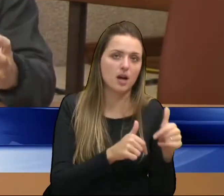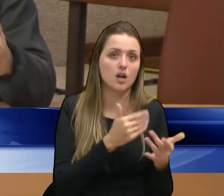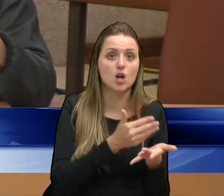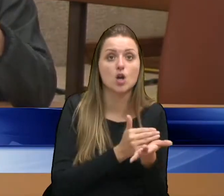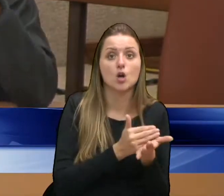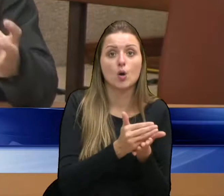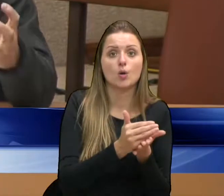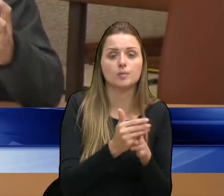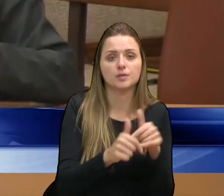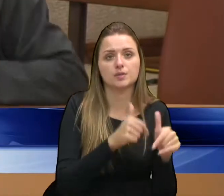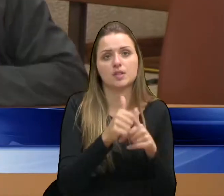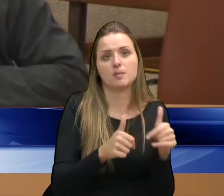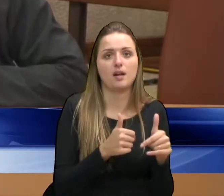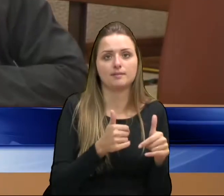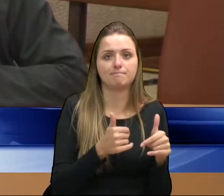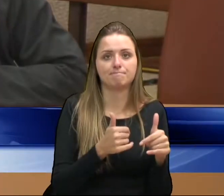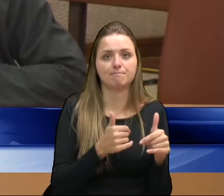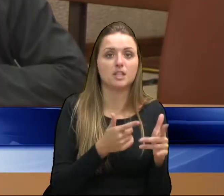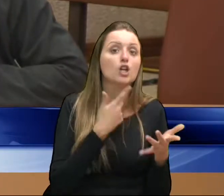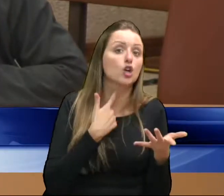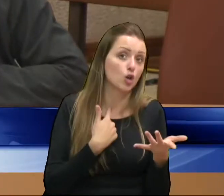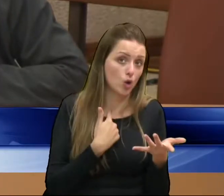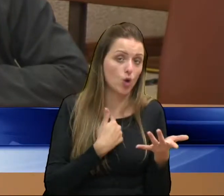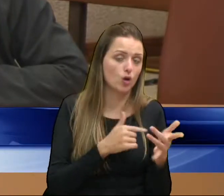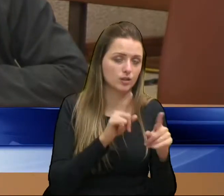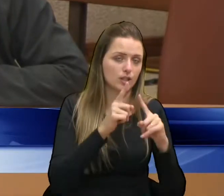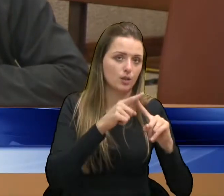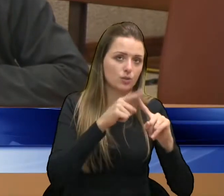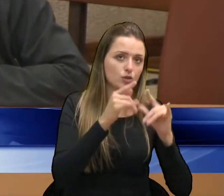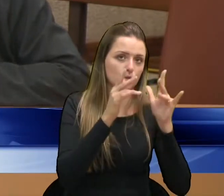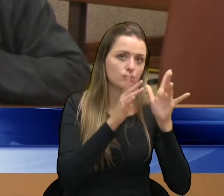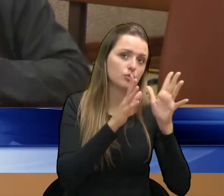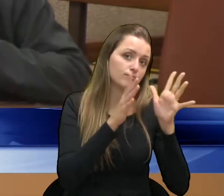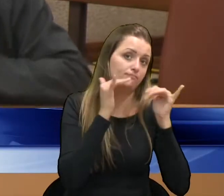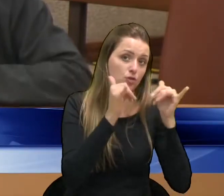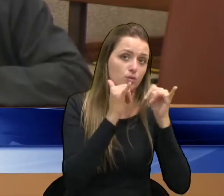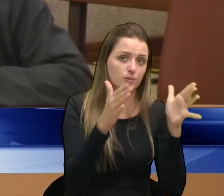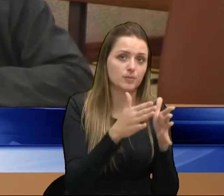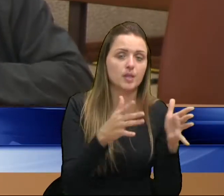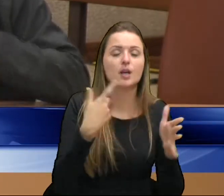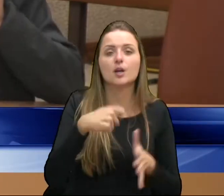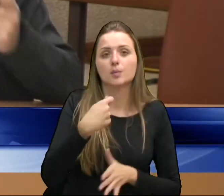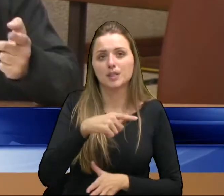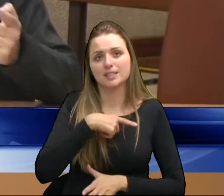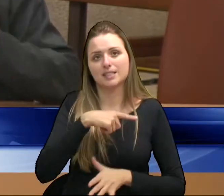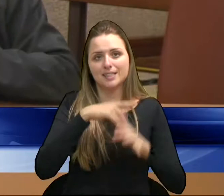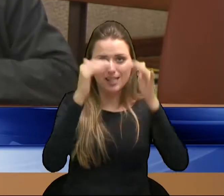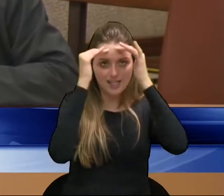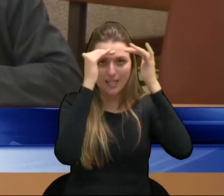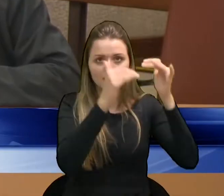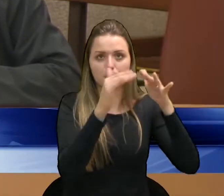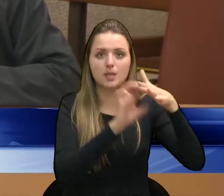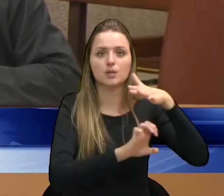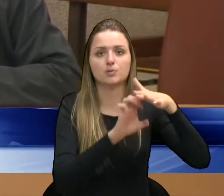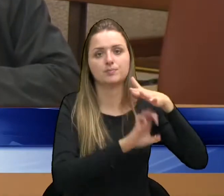iniciaram esse trabalho e pegaram amor a esse tipo de transporte coletivo. Então, tem que ter um respeito para essas pessoas. Tem que ter o